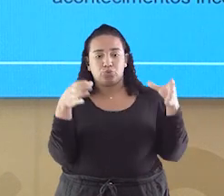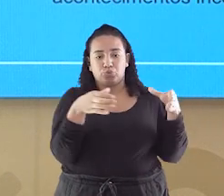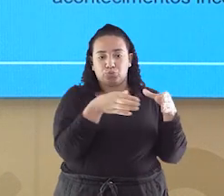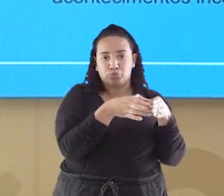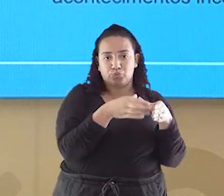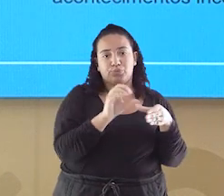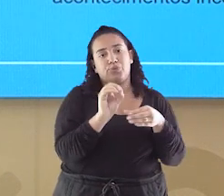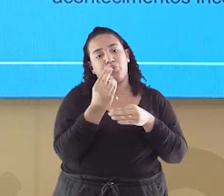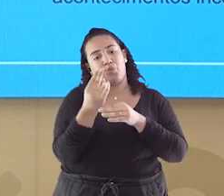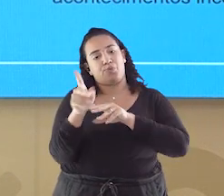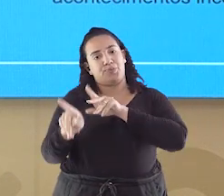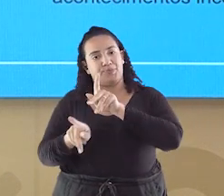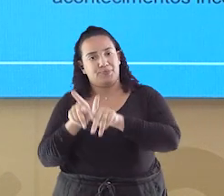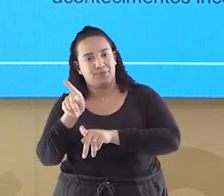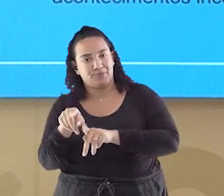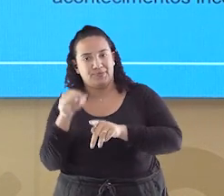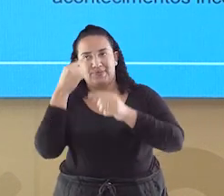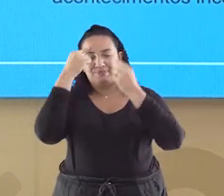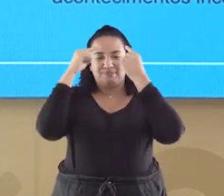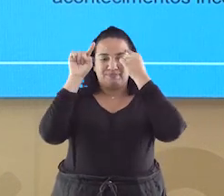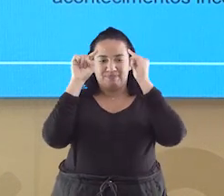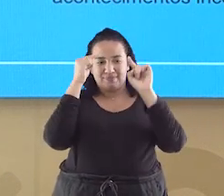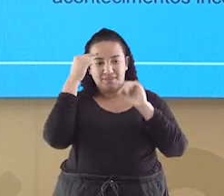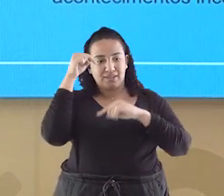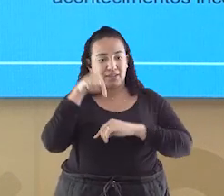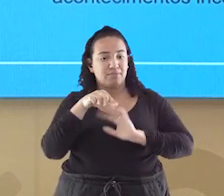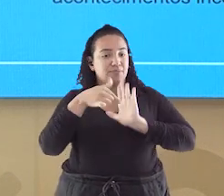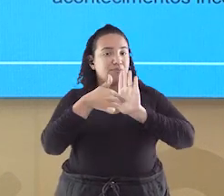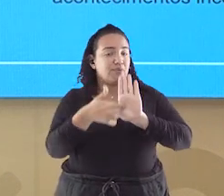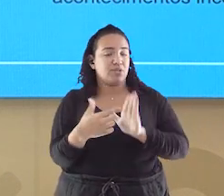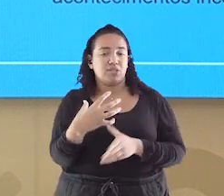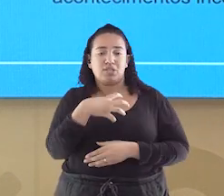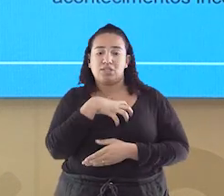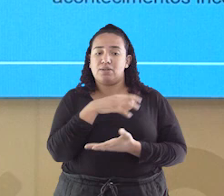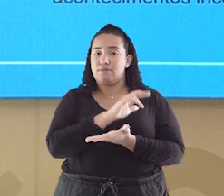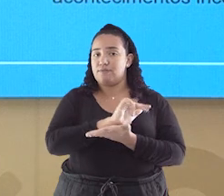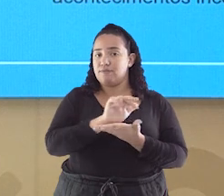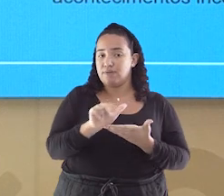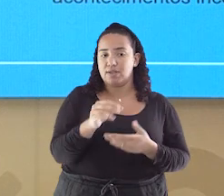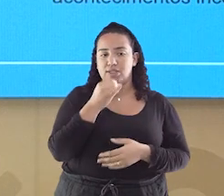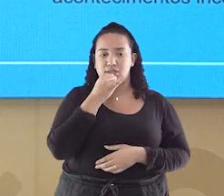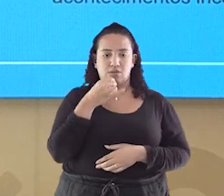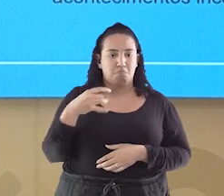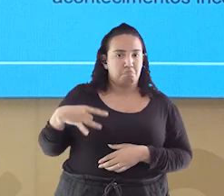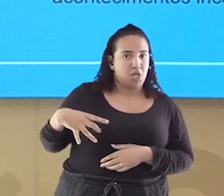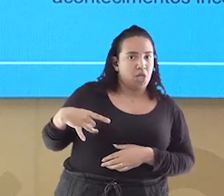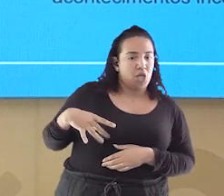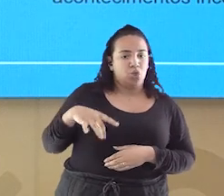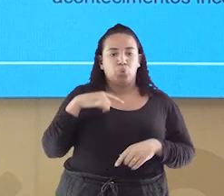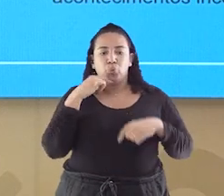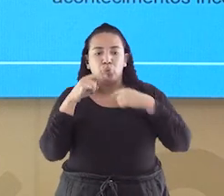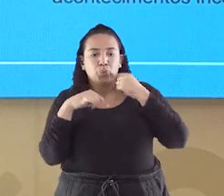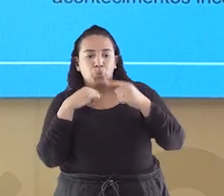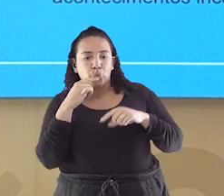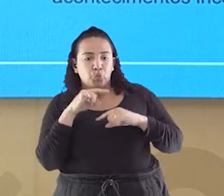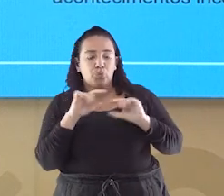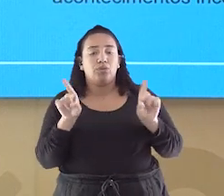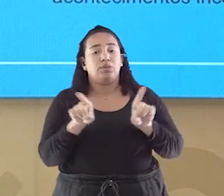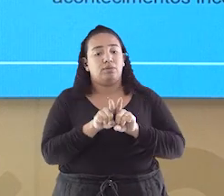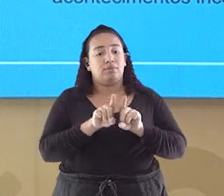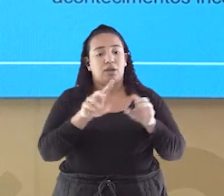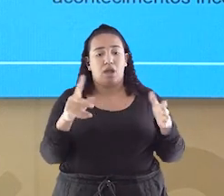de um grupo ou de um povo e são utilizadas para expressar sentimentos diversos, como medos, dúvidas